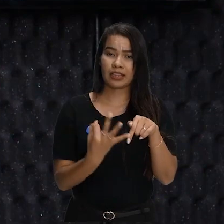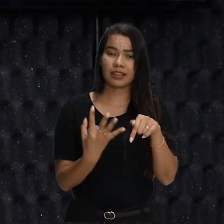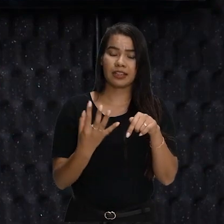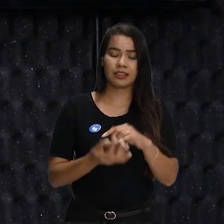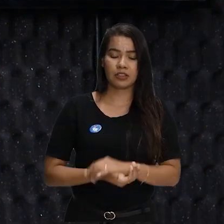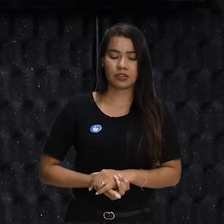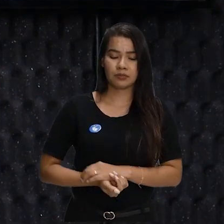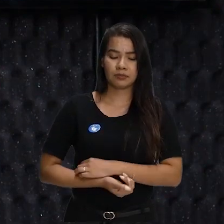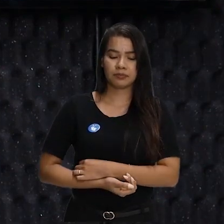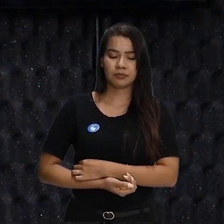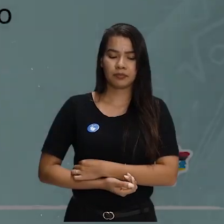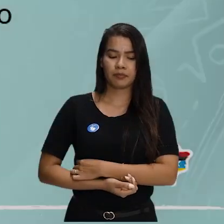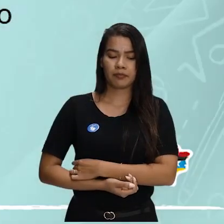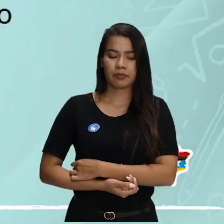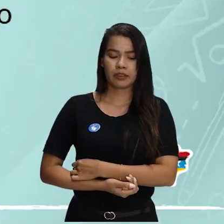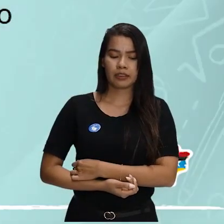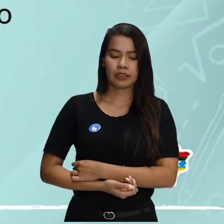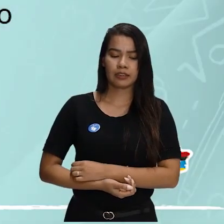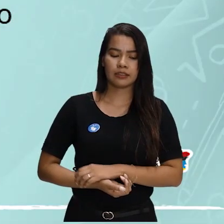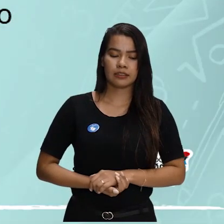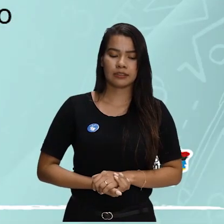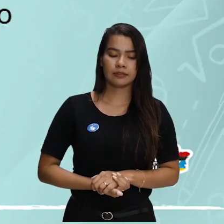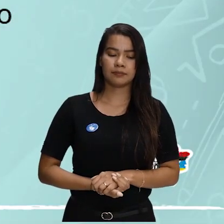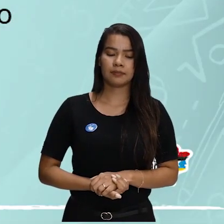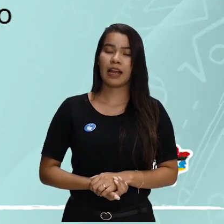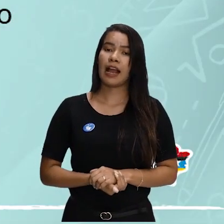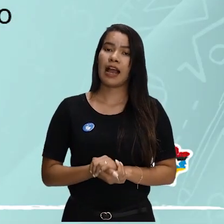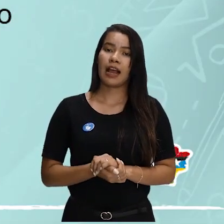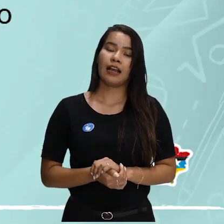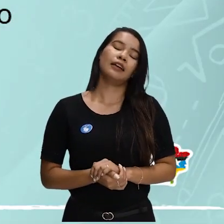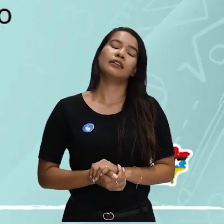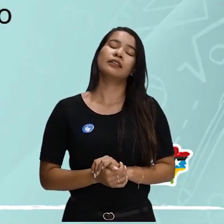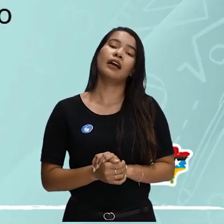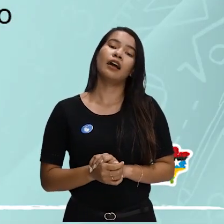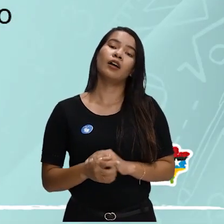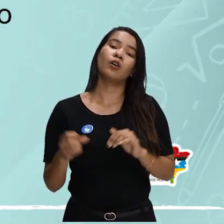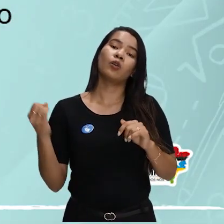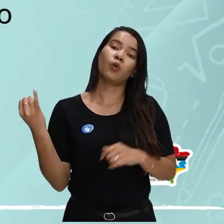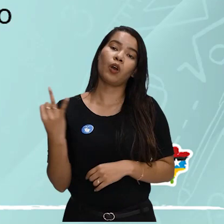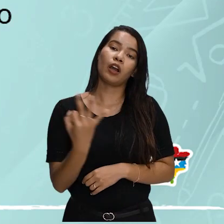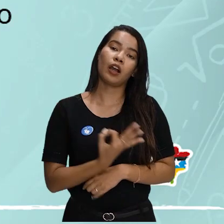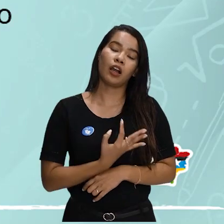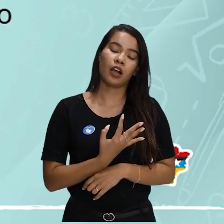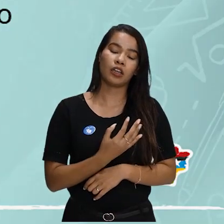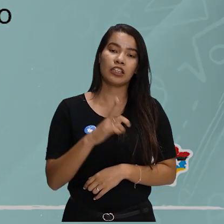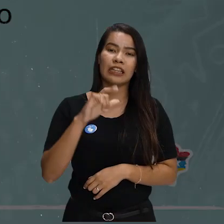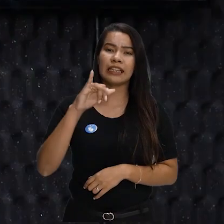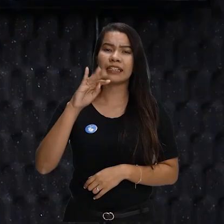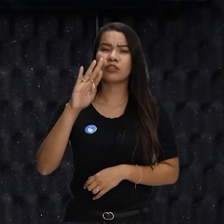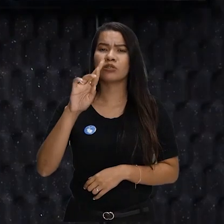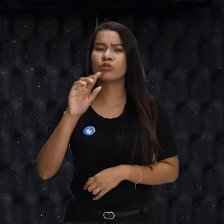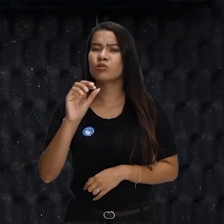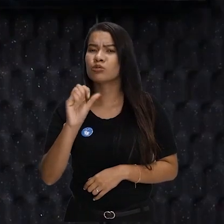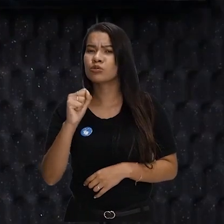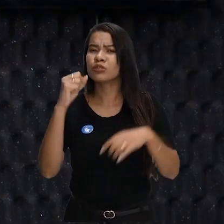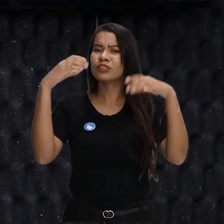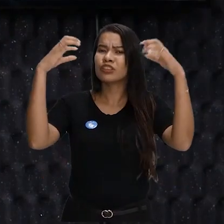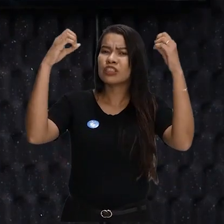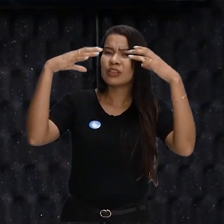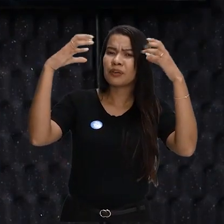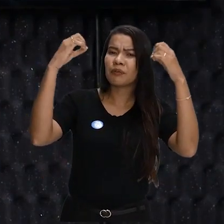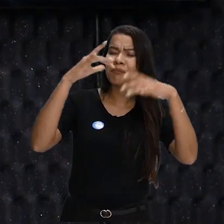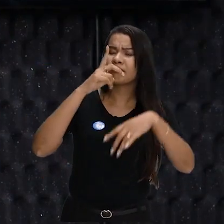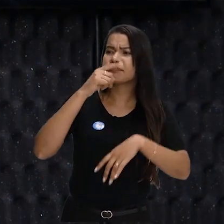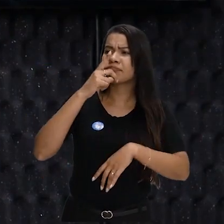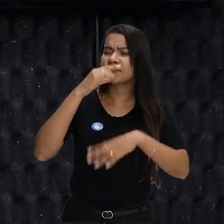né? A quantidade de litros de água gastos durante um banho. Olha, vê como essa letra E é absurda, né?